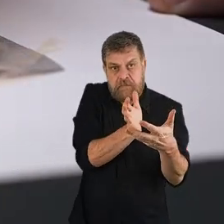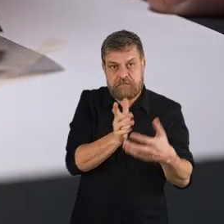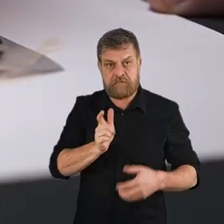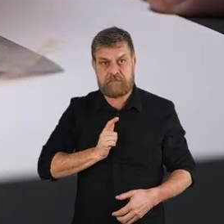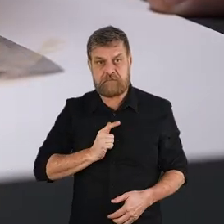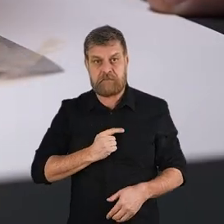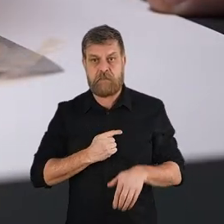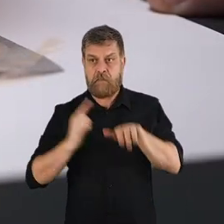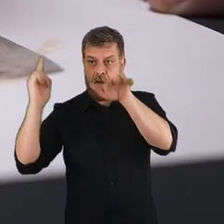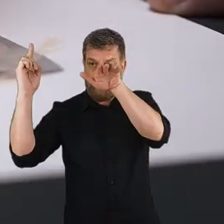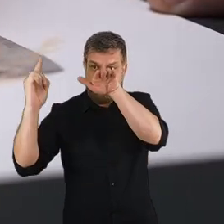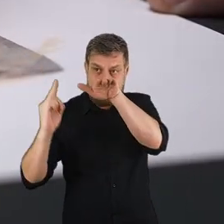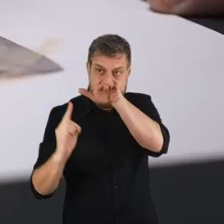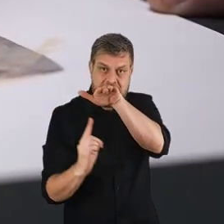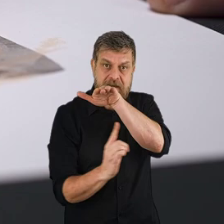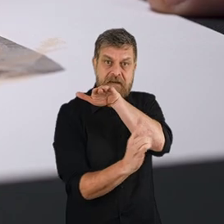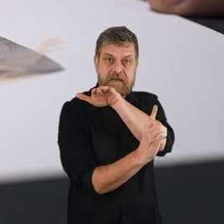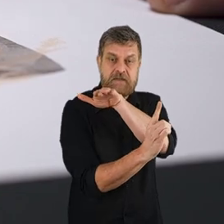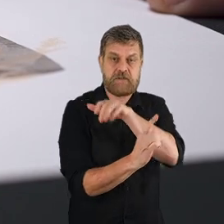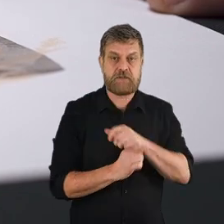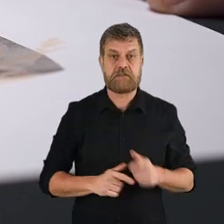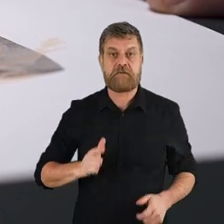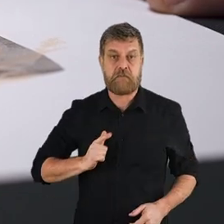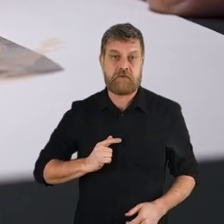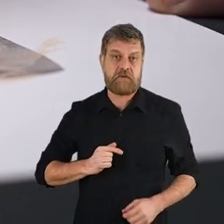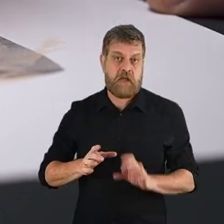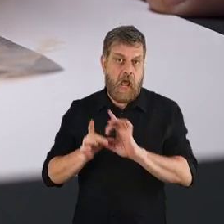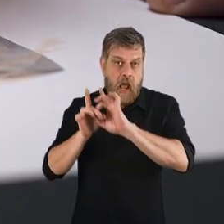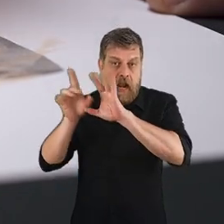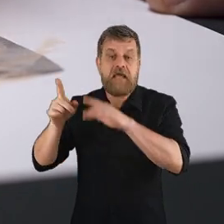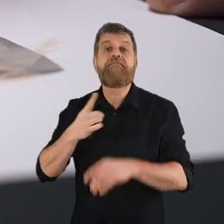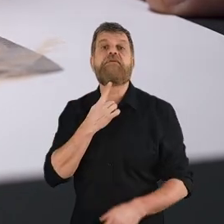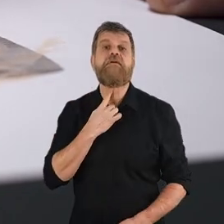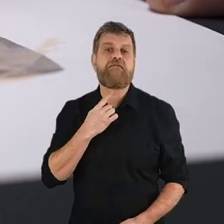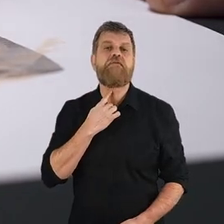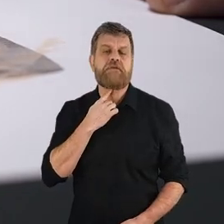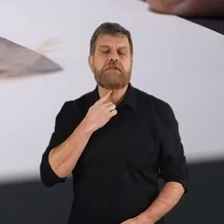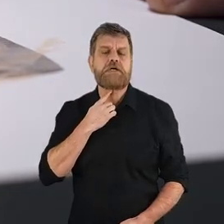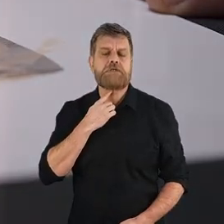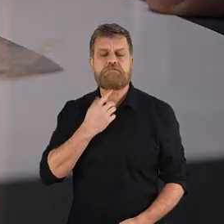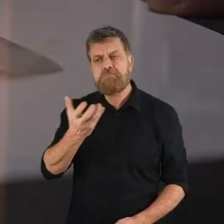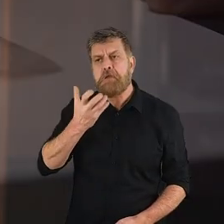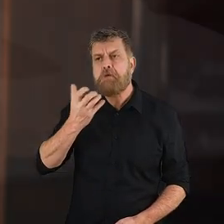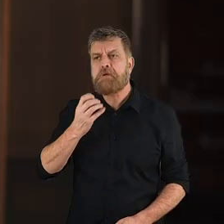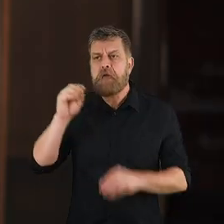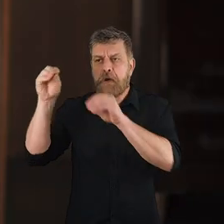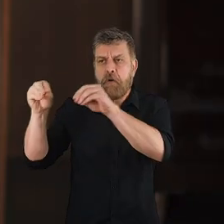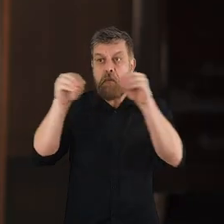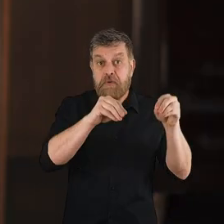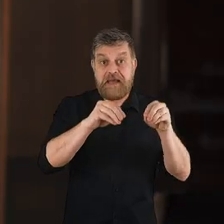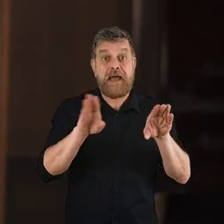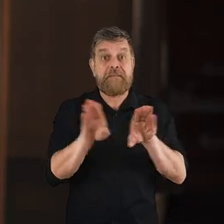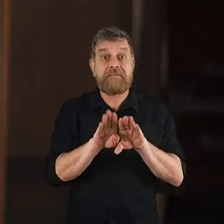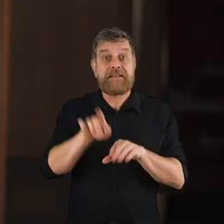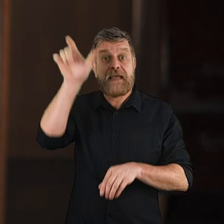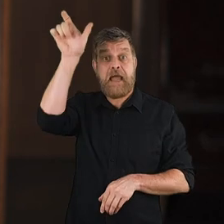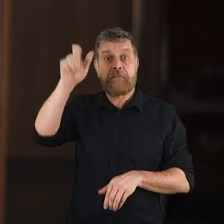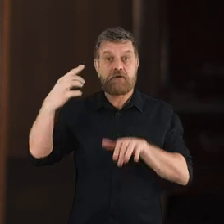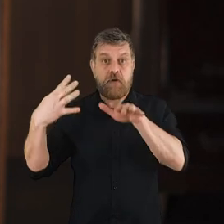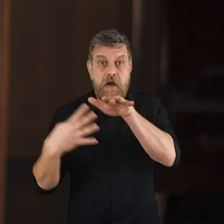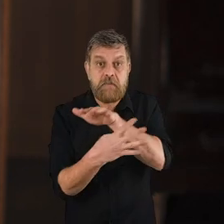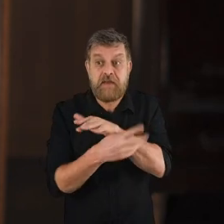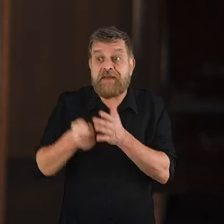O migrante é aquele que se desloca. O migrante voluntário é aquele que se desloca por vontade própria. E o migrante forçado, ou o